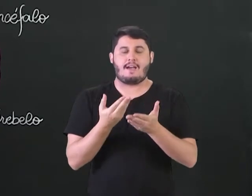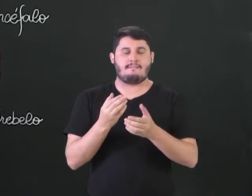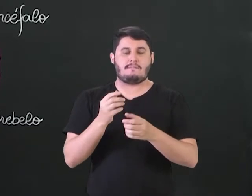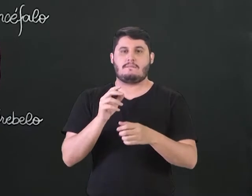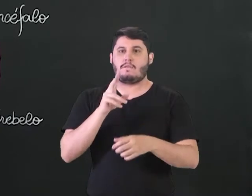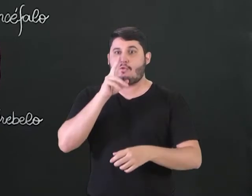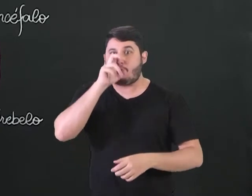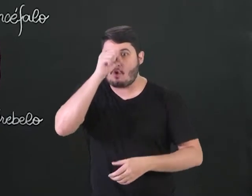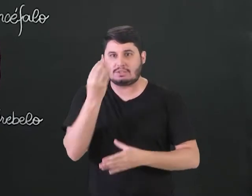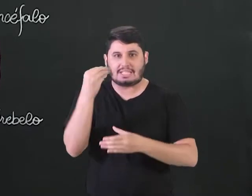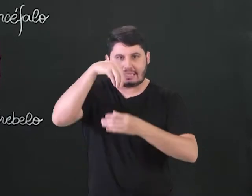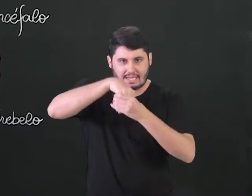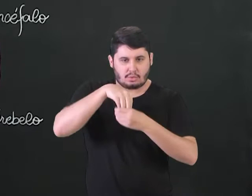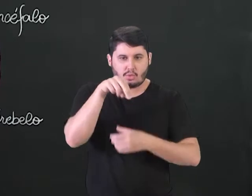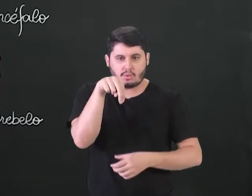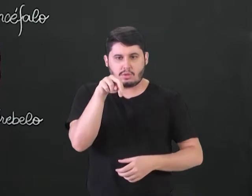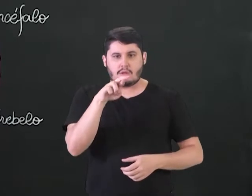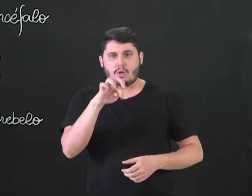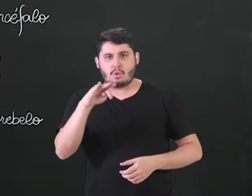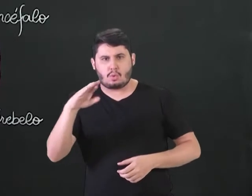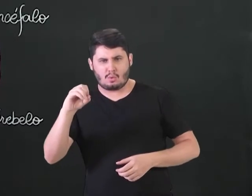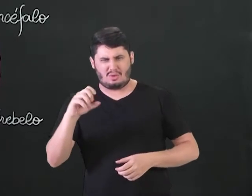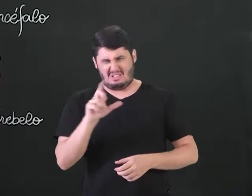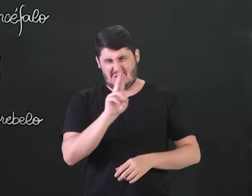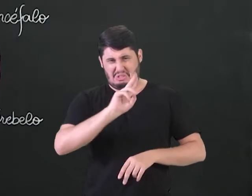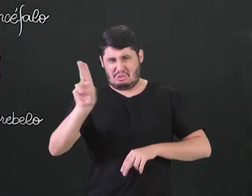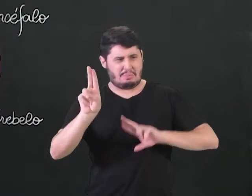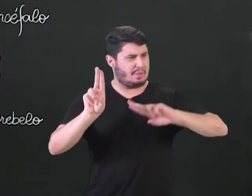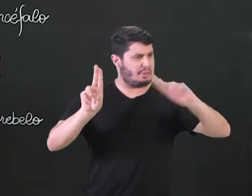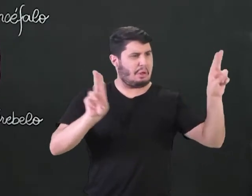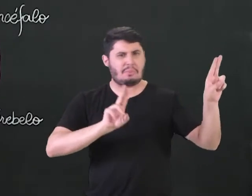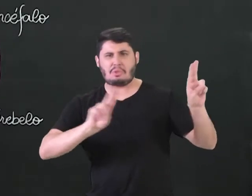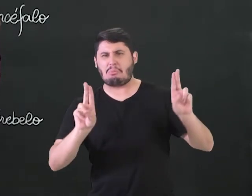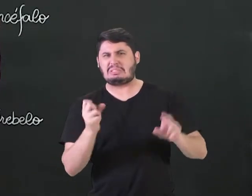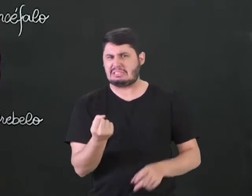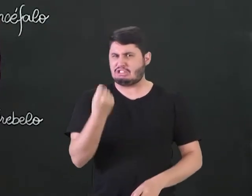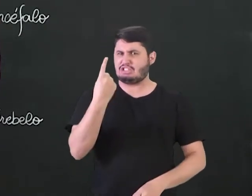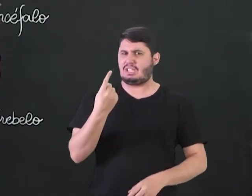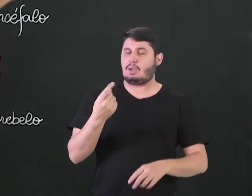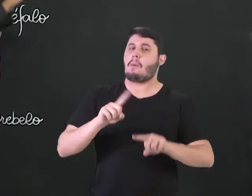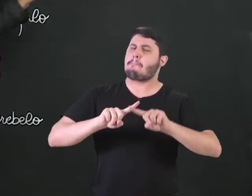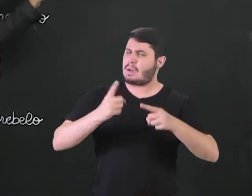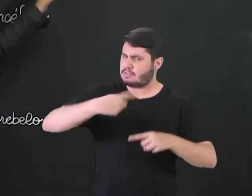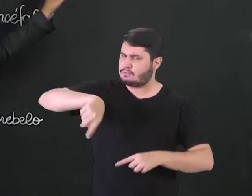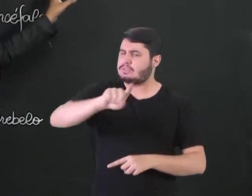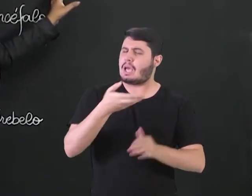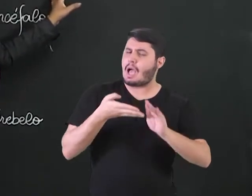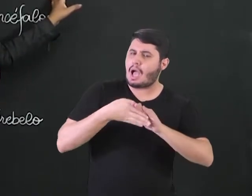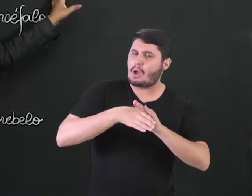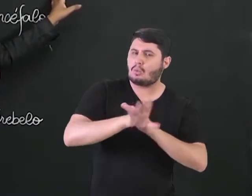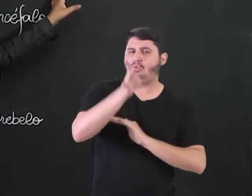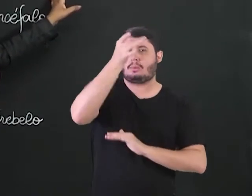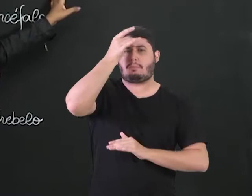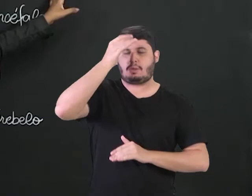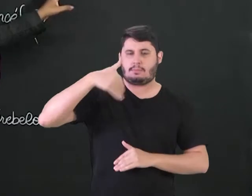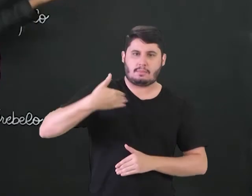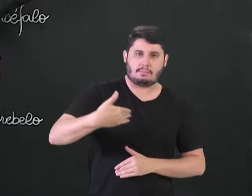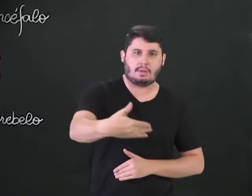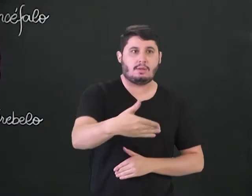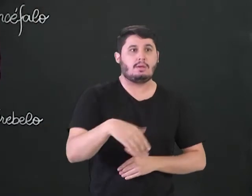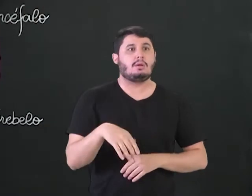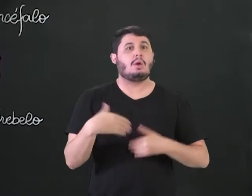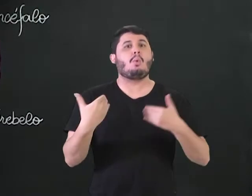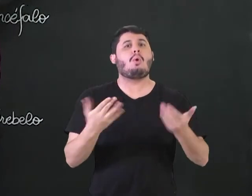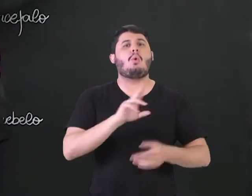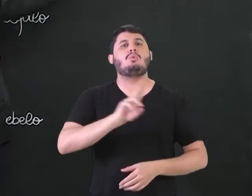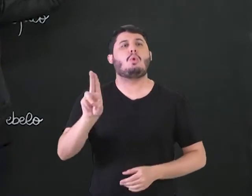os nomes são estranhos, mas você vai se familiarizando com o tempo. E quem são elas? O oligodendrócito